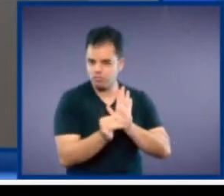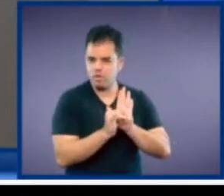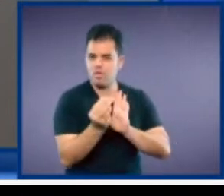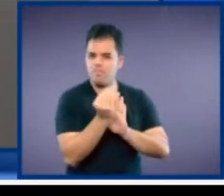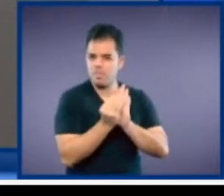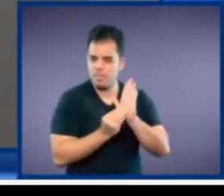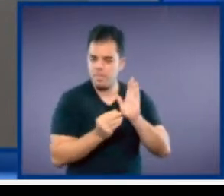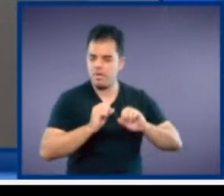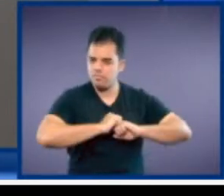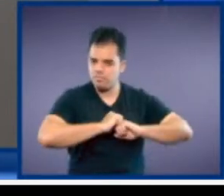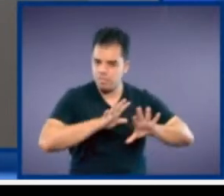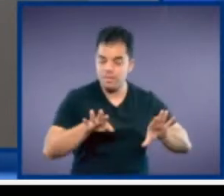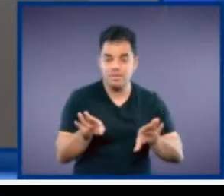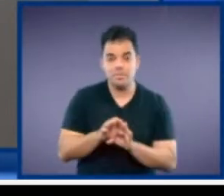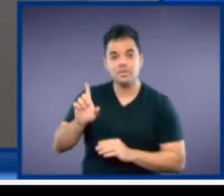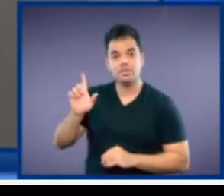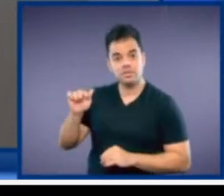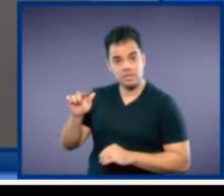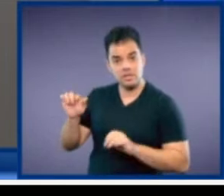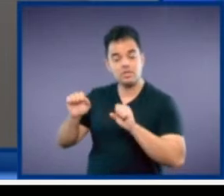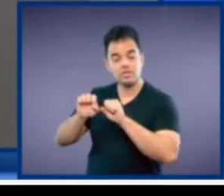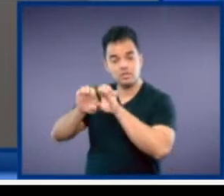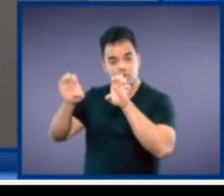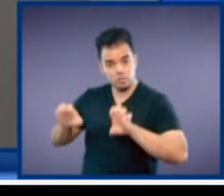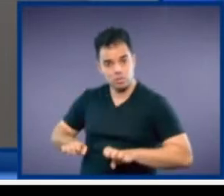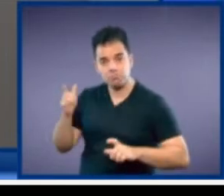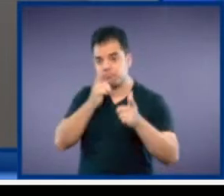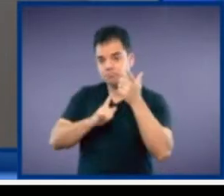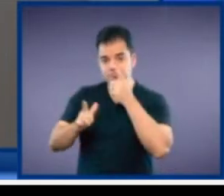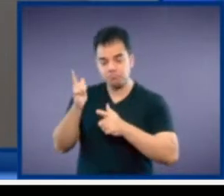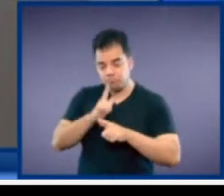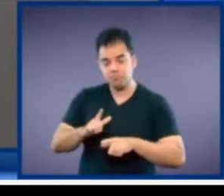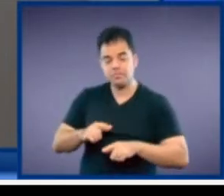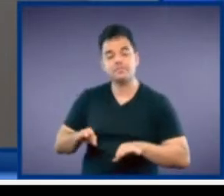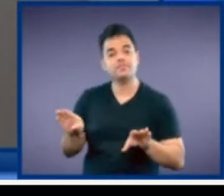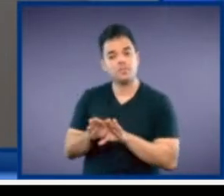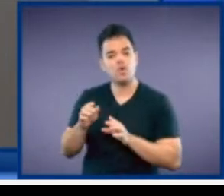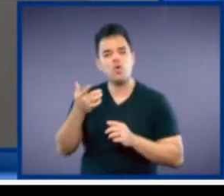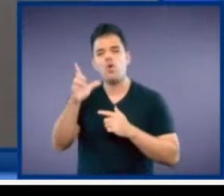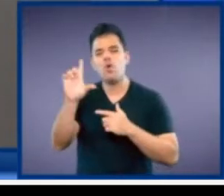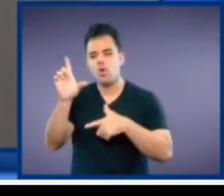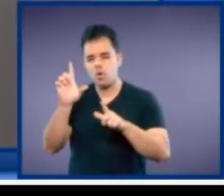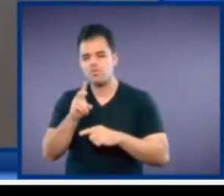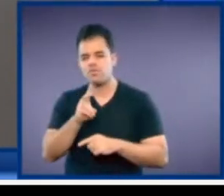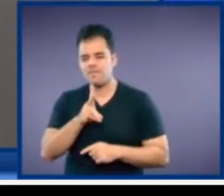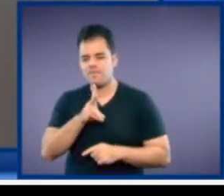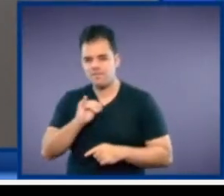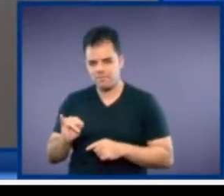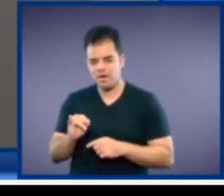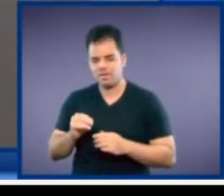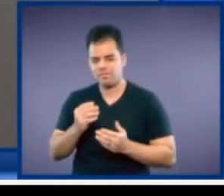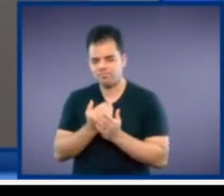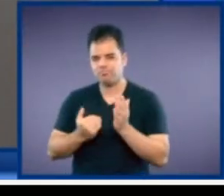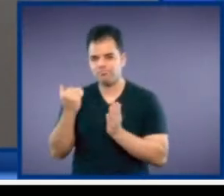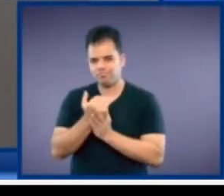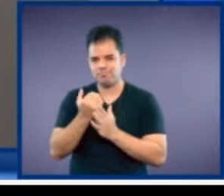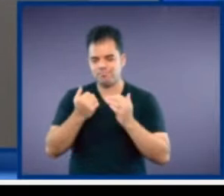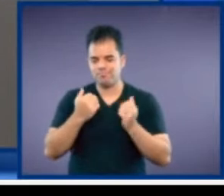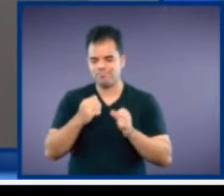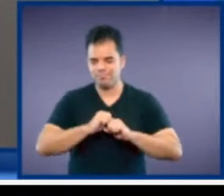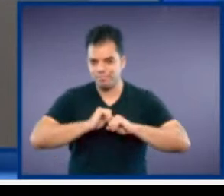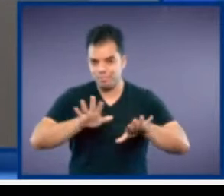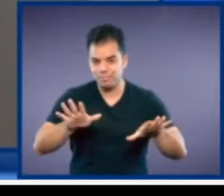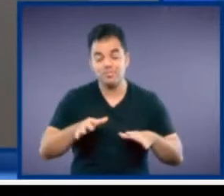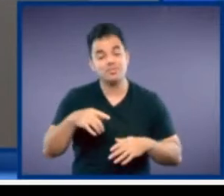e 17 estruturados, o que significa que tem alguns outros aí para a gente soltar. Mas isso só